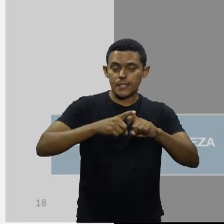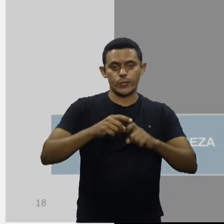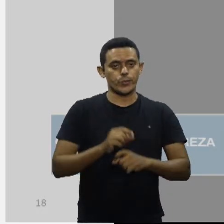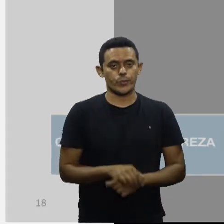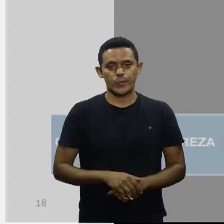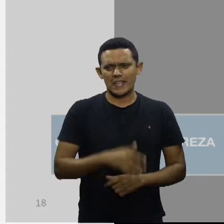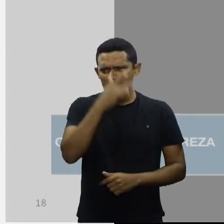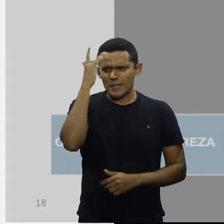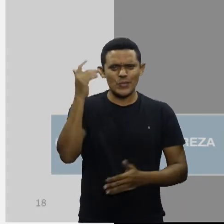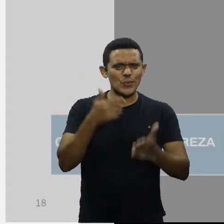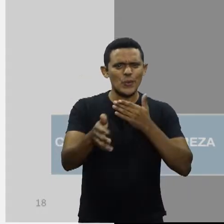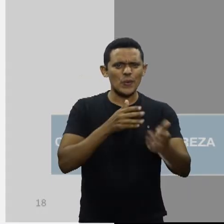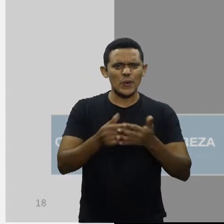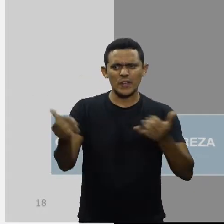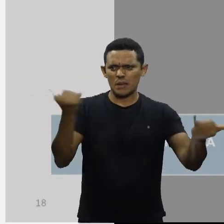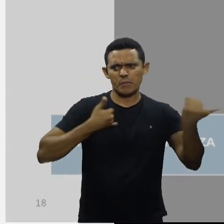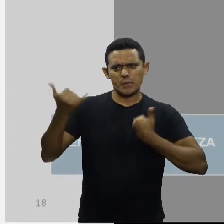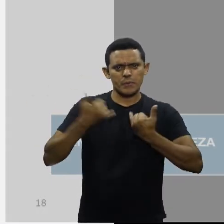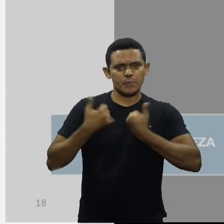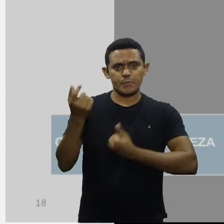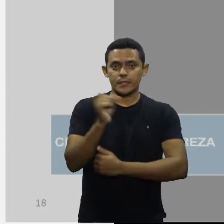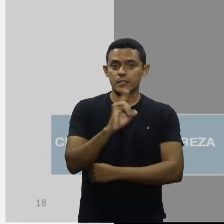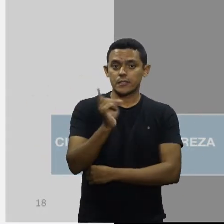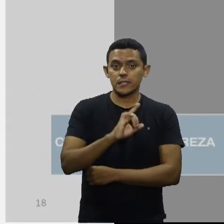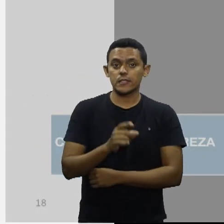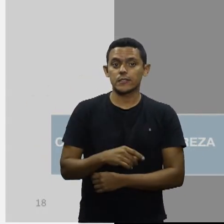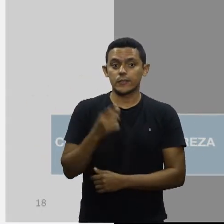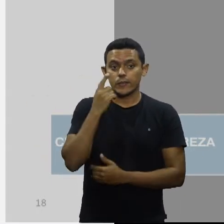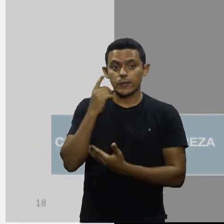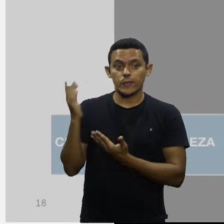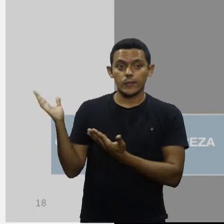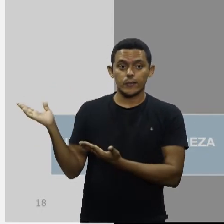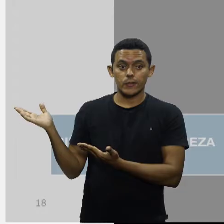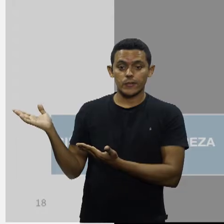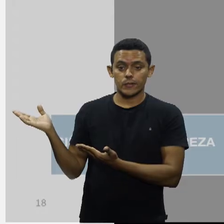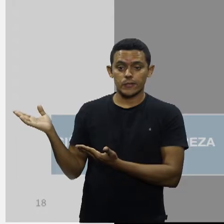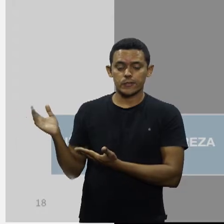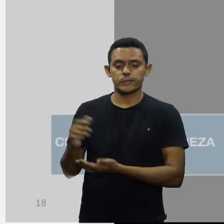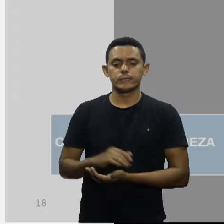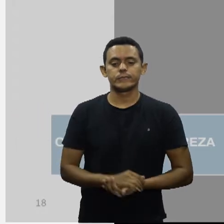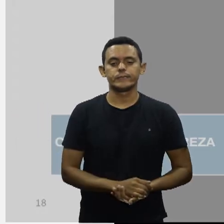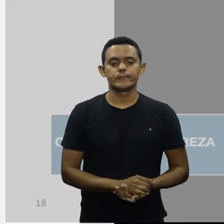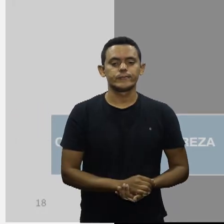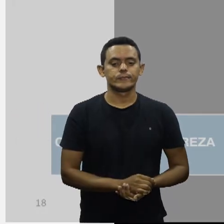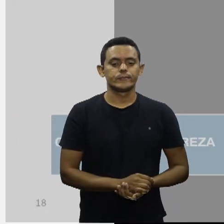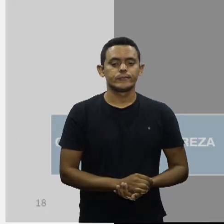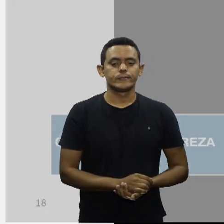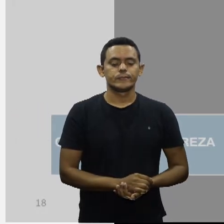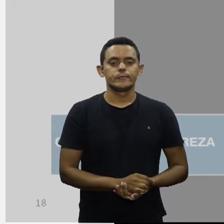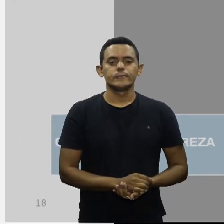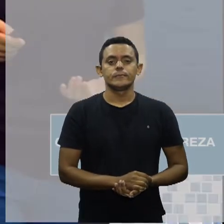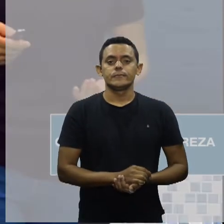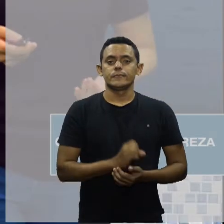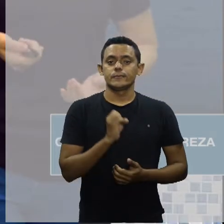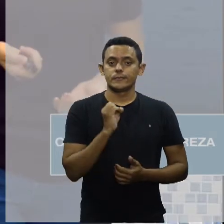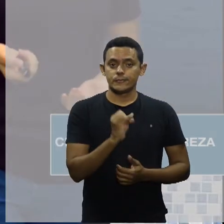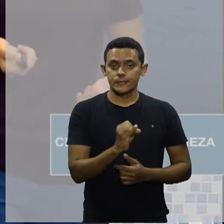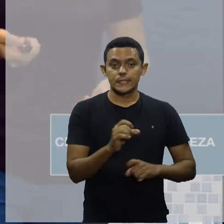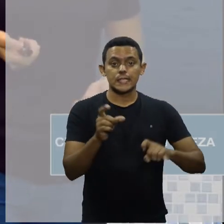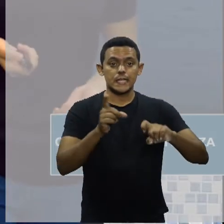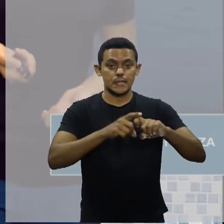informação correta, a boa informação, ela é muito importante, porque é a partir daí que a gente adota todas as outras medidas.